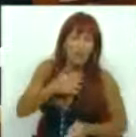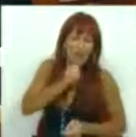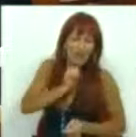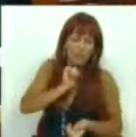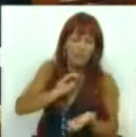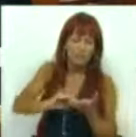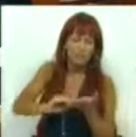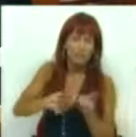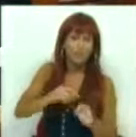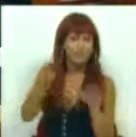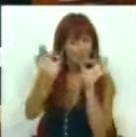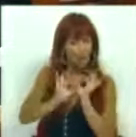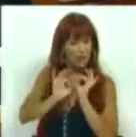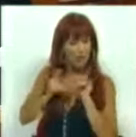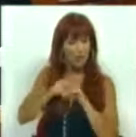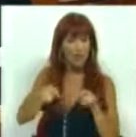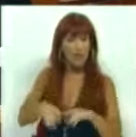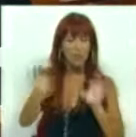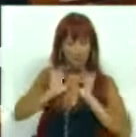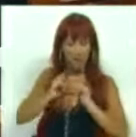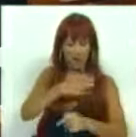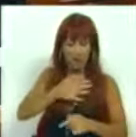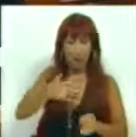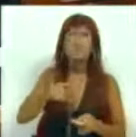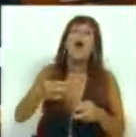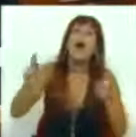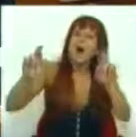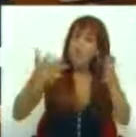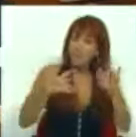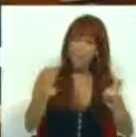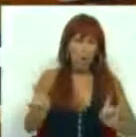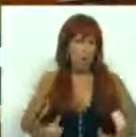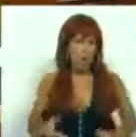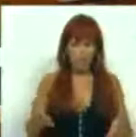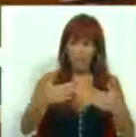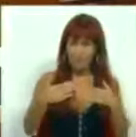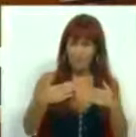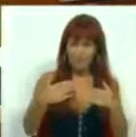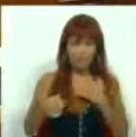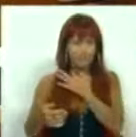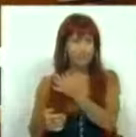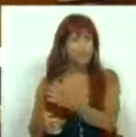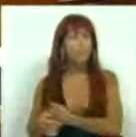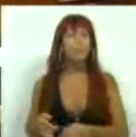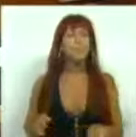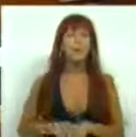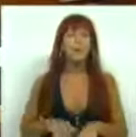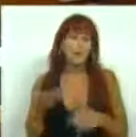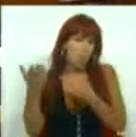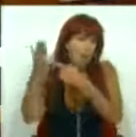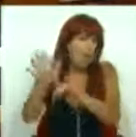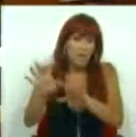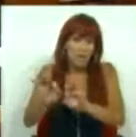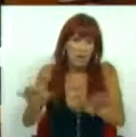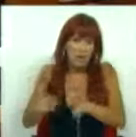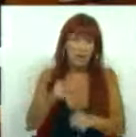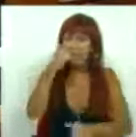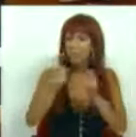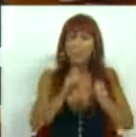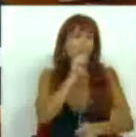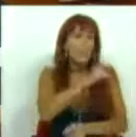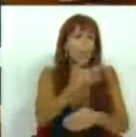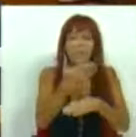vontade relativamente aos tratamentos e cuidados de saúde que desejariam ou não receber. A título de exemplo, cada